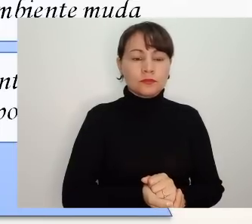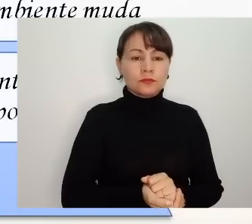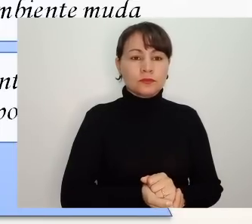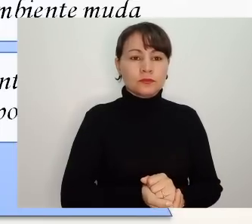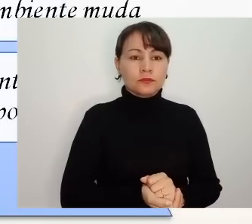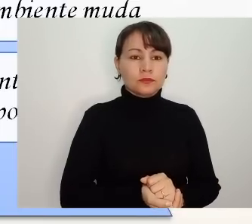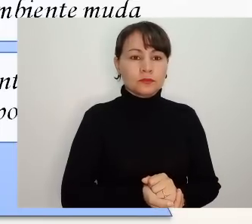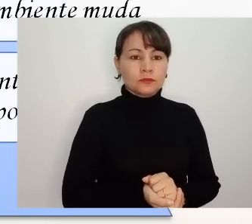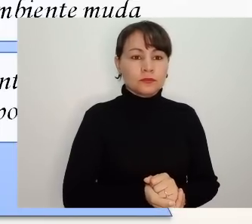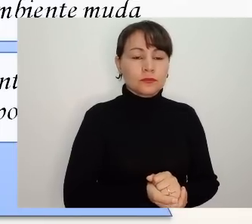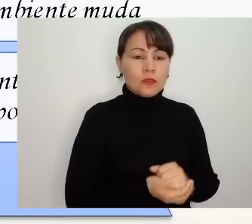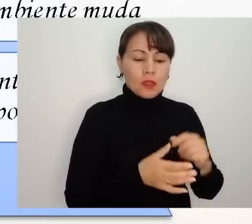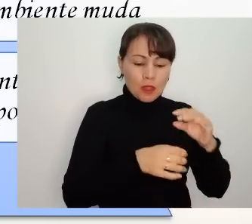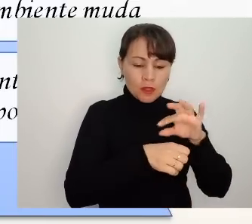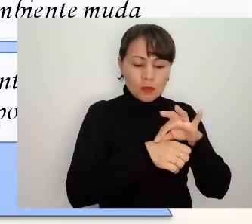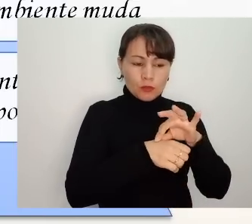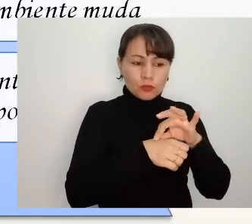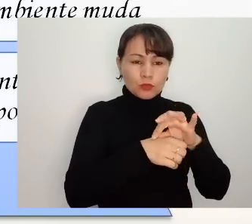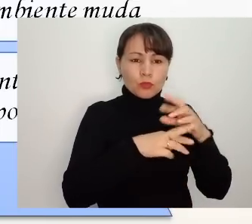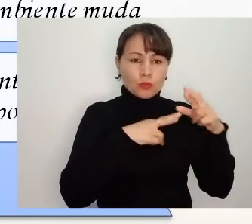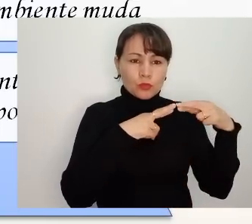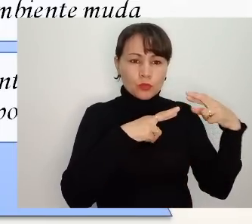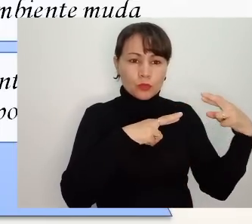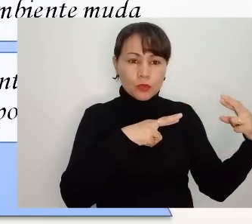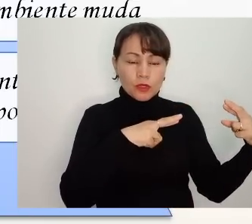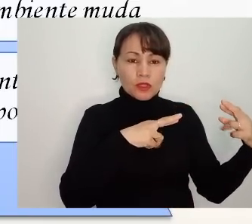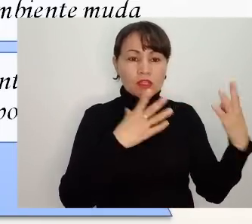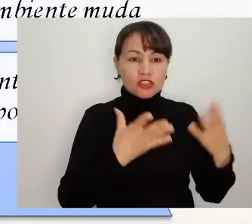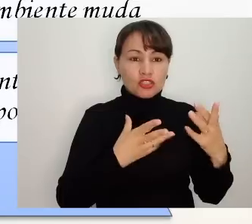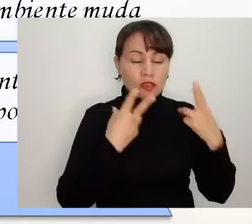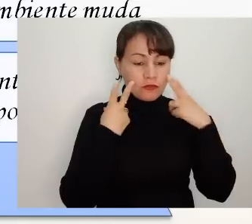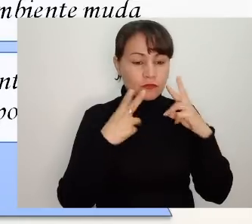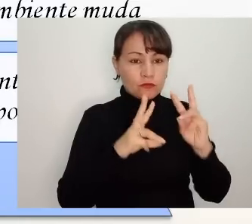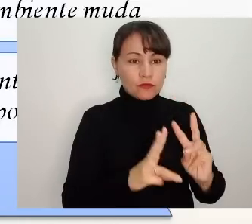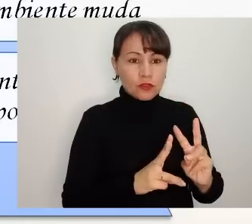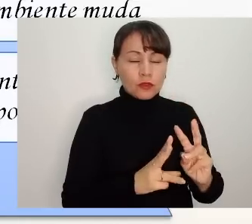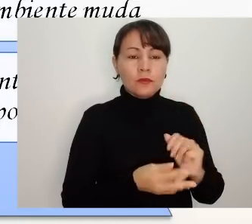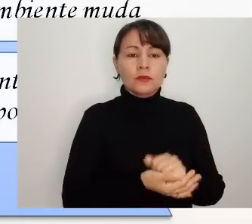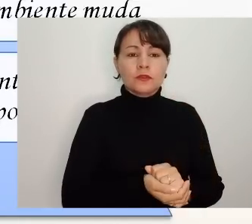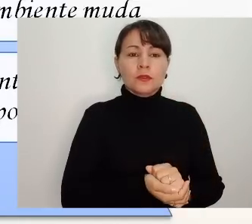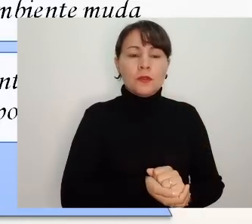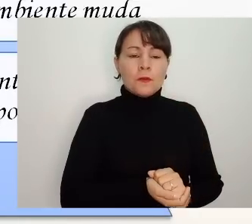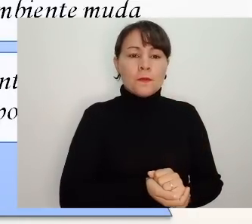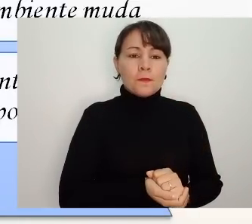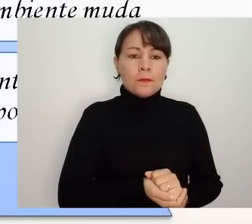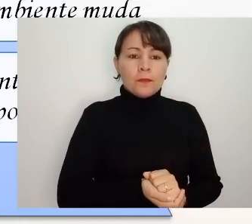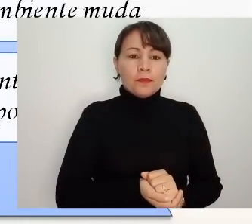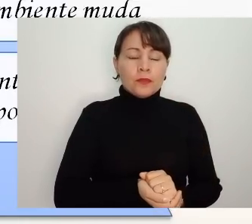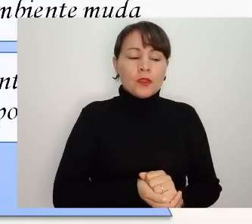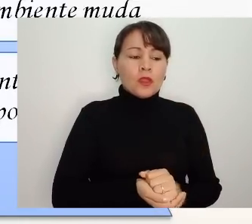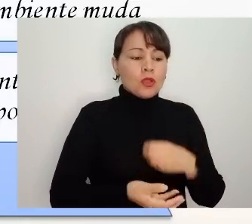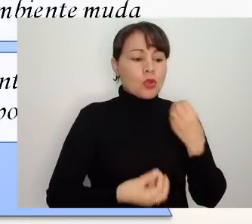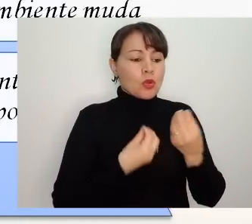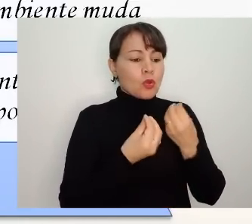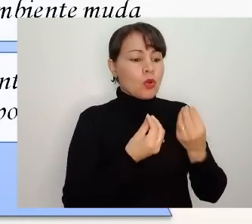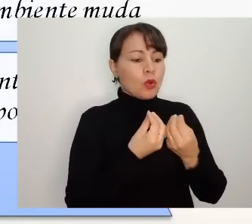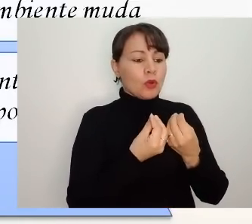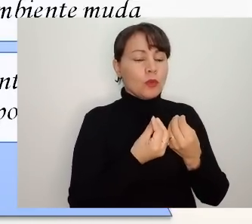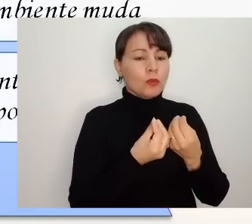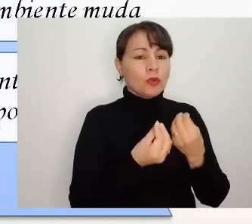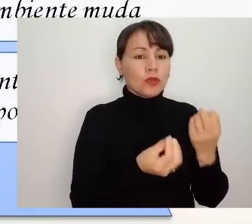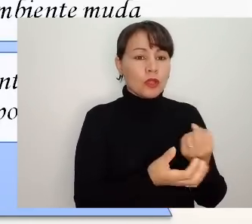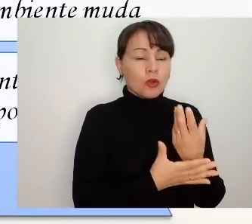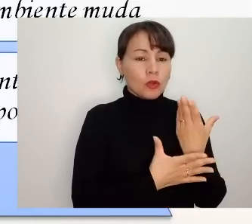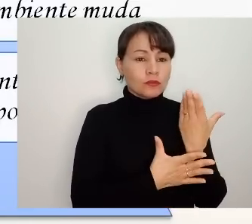bioquímico e molecular, que a gente viu através da expressão gênica, então, de que